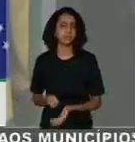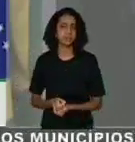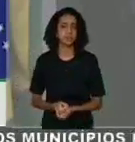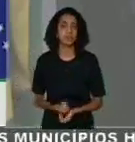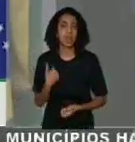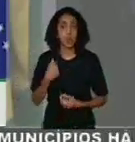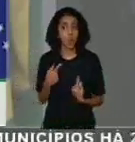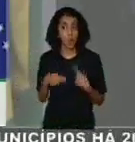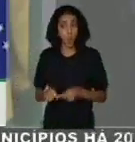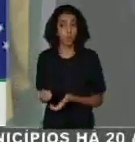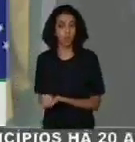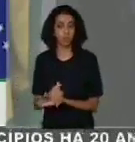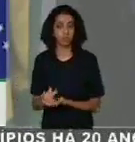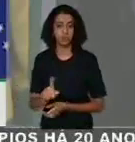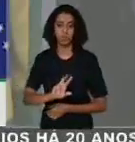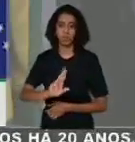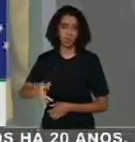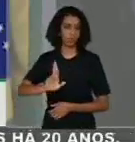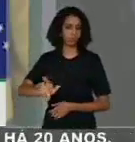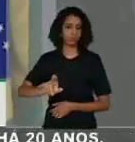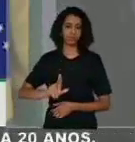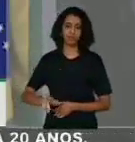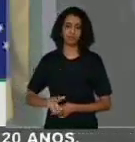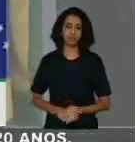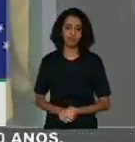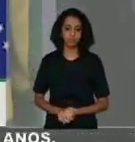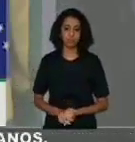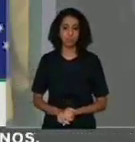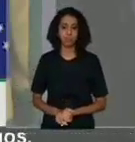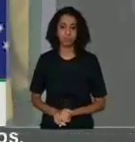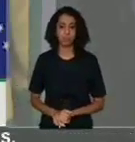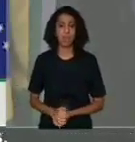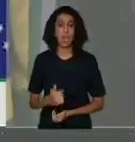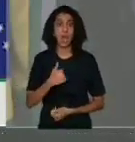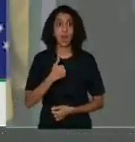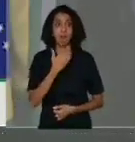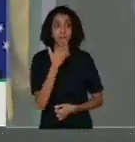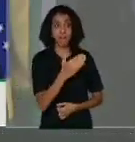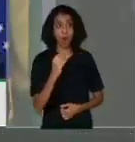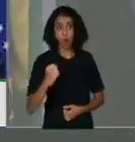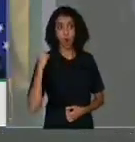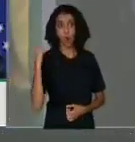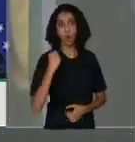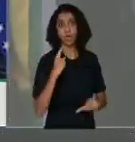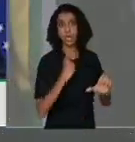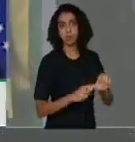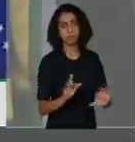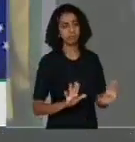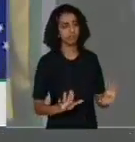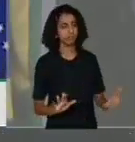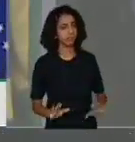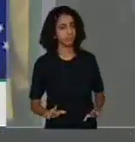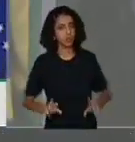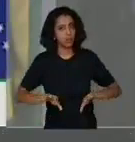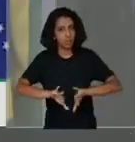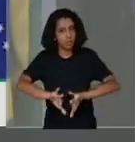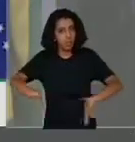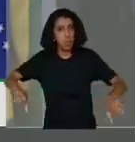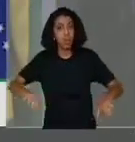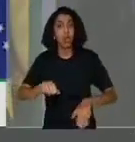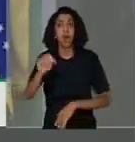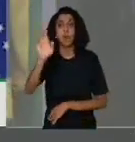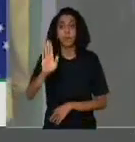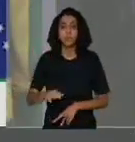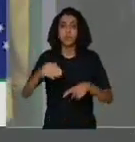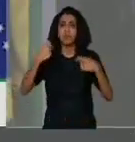o capital e não sou contra e nem a favor do comunismo. O Estado brasileiro tem que se